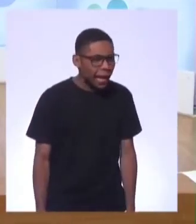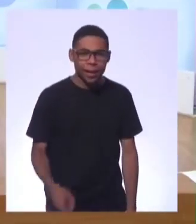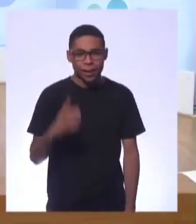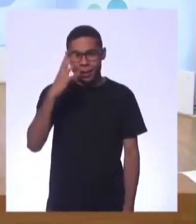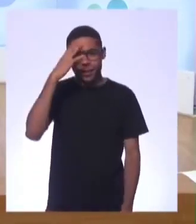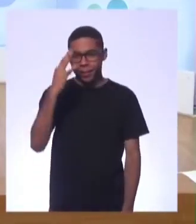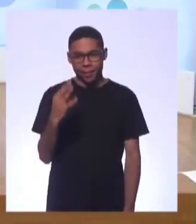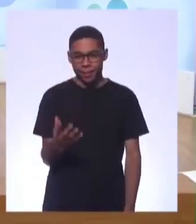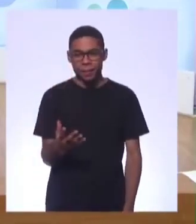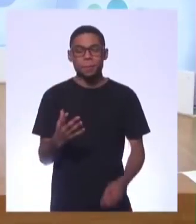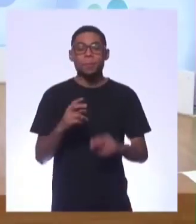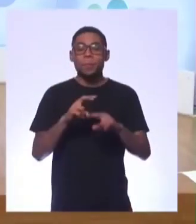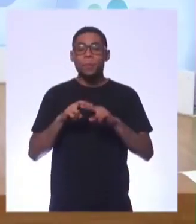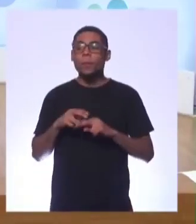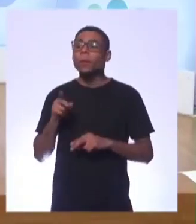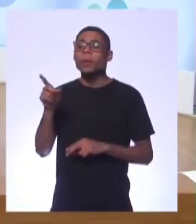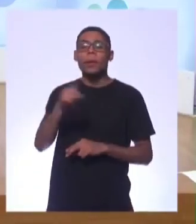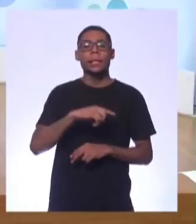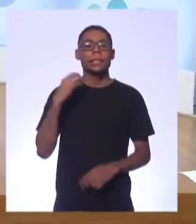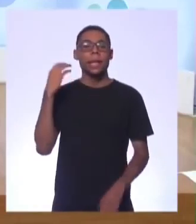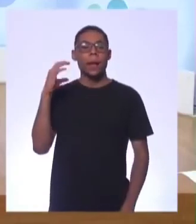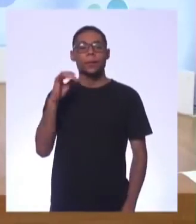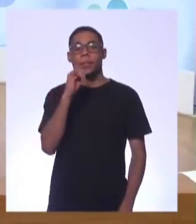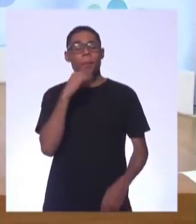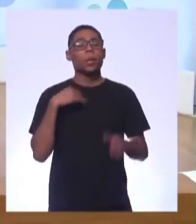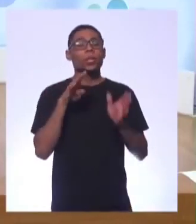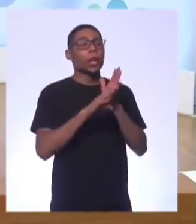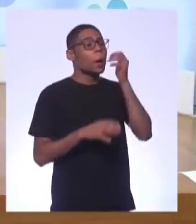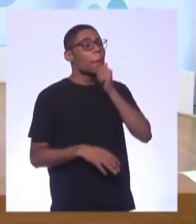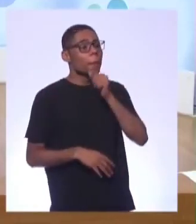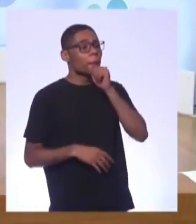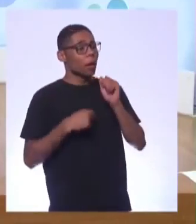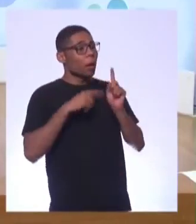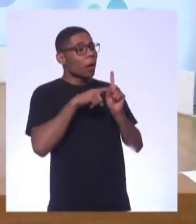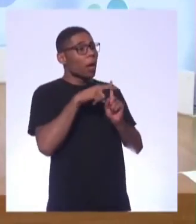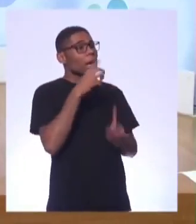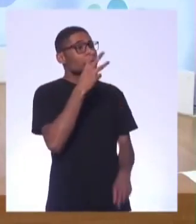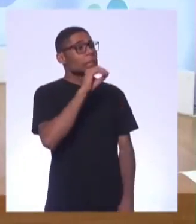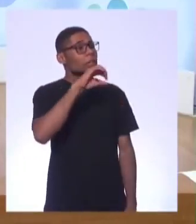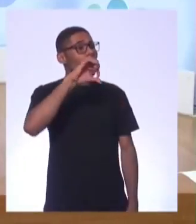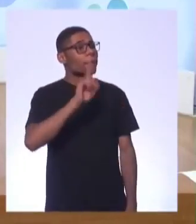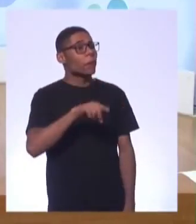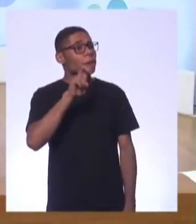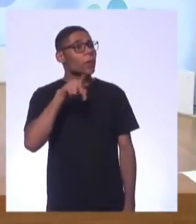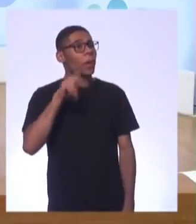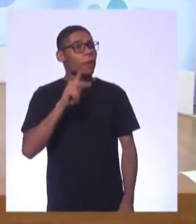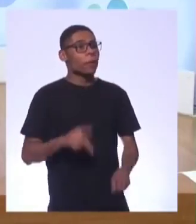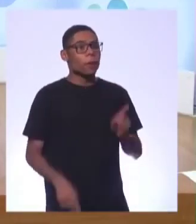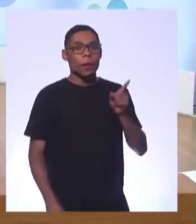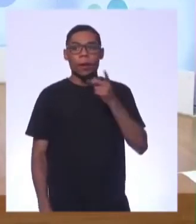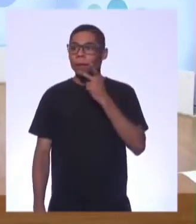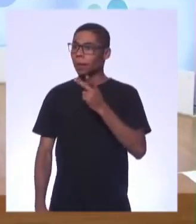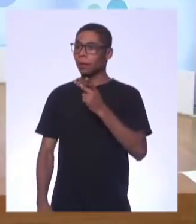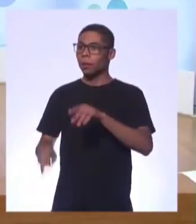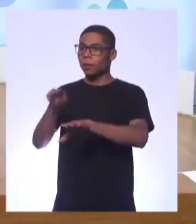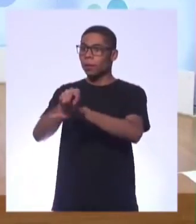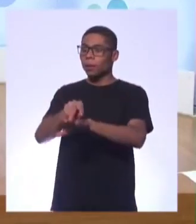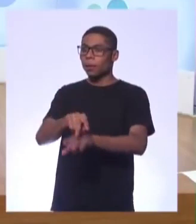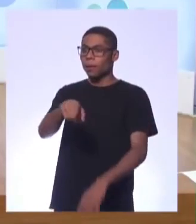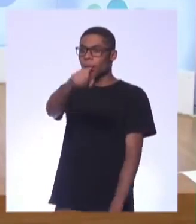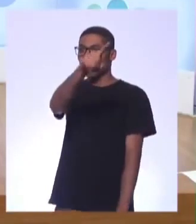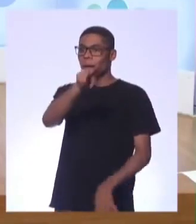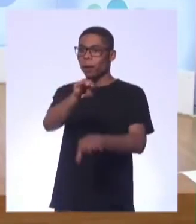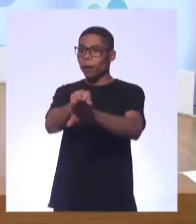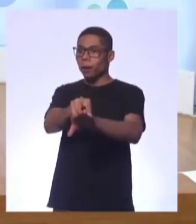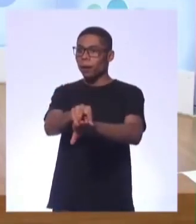eles estão calibrados em Celsius, né? Isso. Chega em casa e fala, mãe, minha temperatura tá 309,5 Kelvin. A mãe fala, tem que internar.